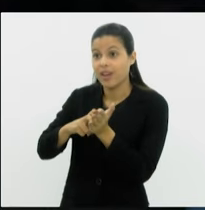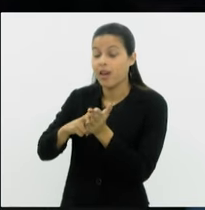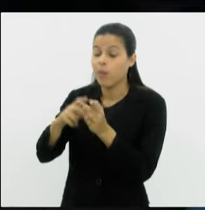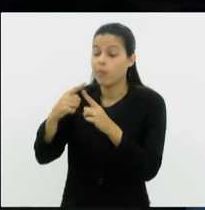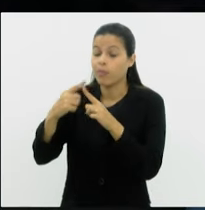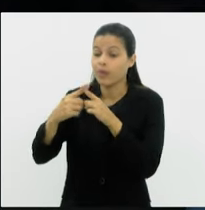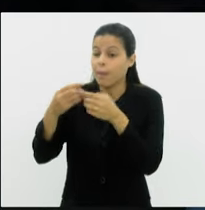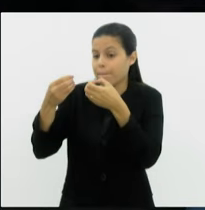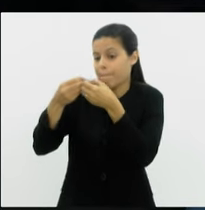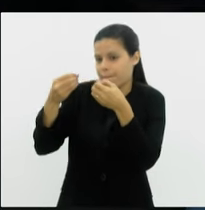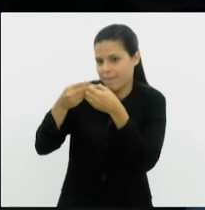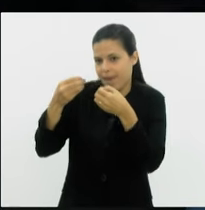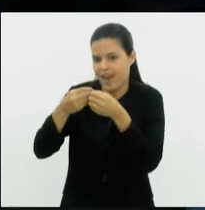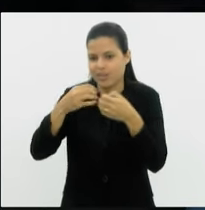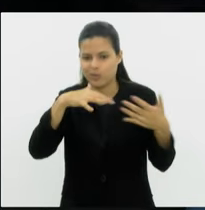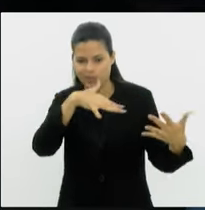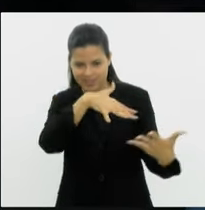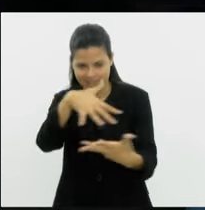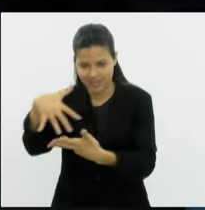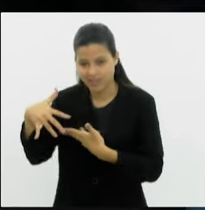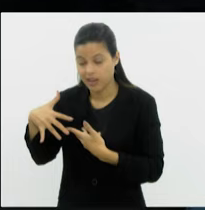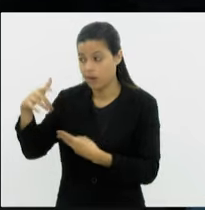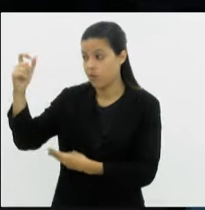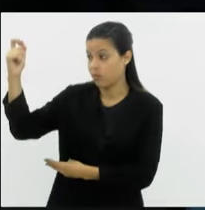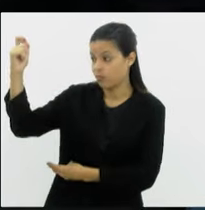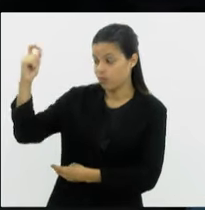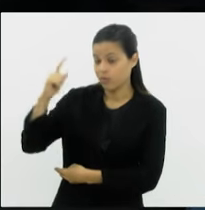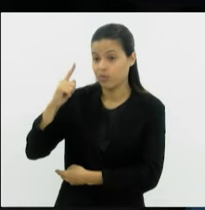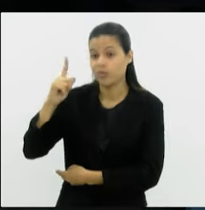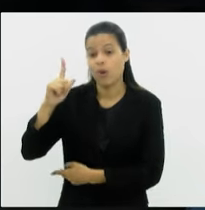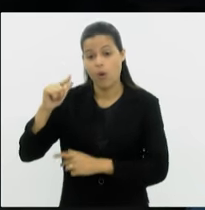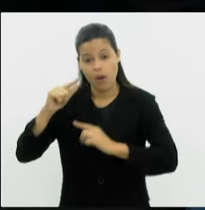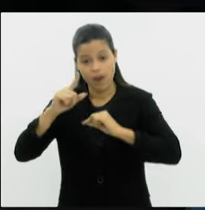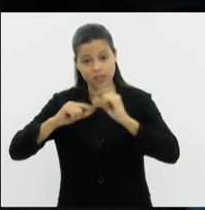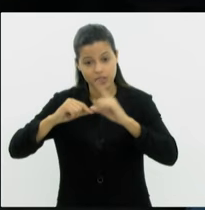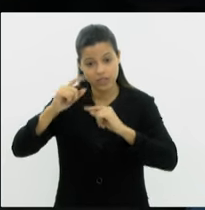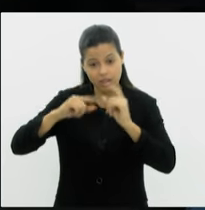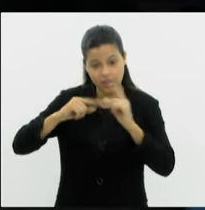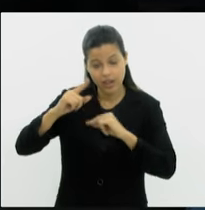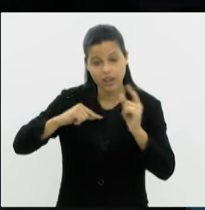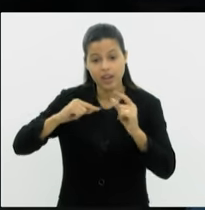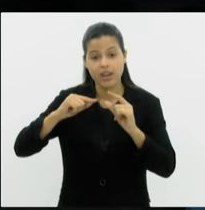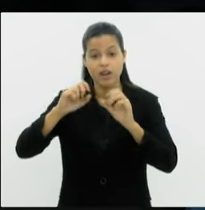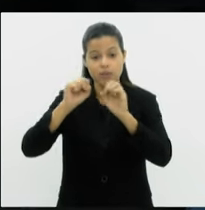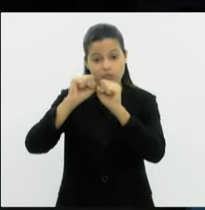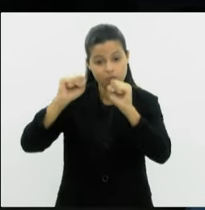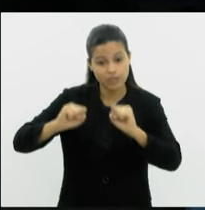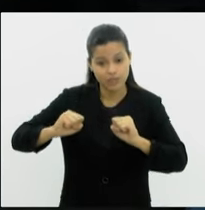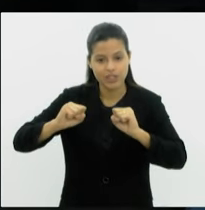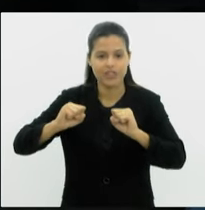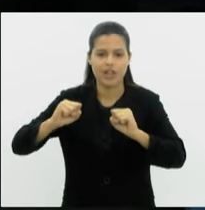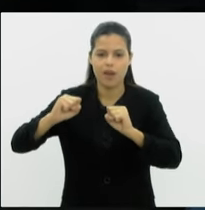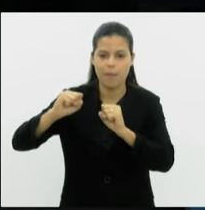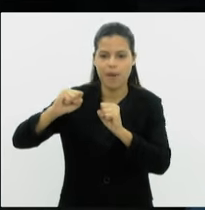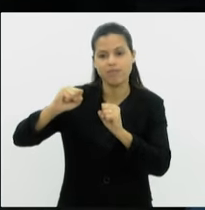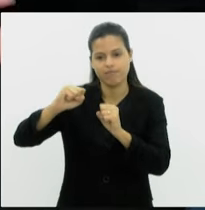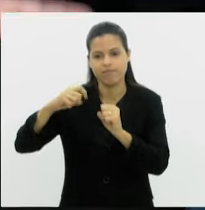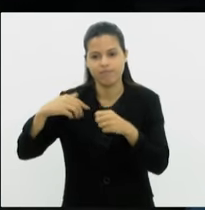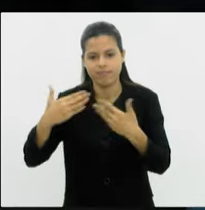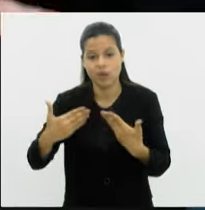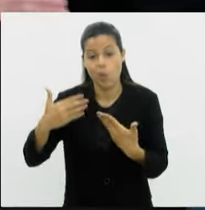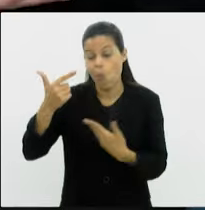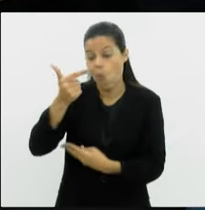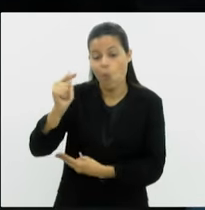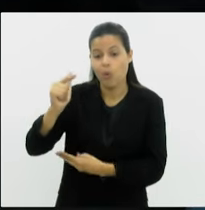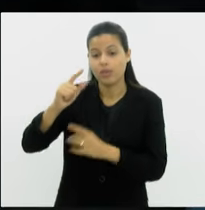está do nosso planeta. O Sol é a estrela do nosso sistema, então os planetas do sistema solar giram ao redor dele. As demais estrelas